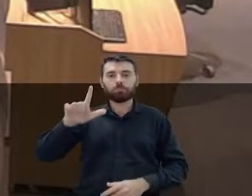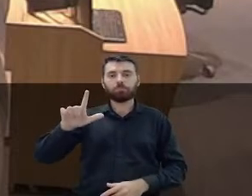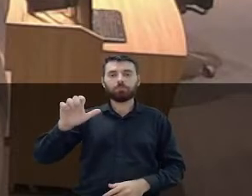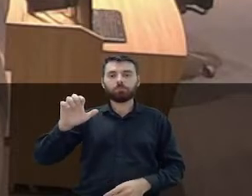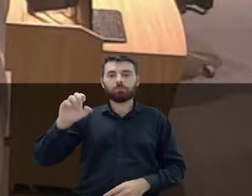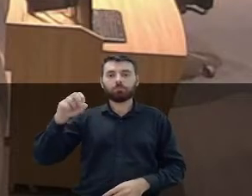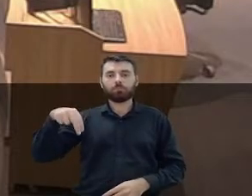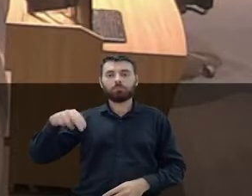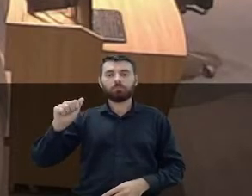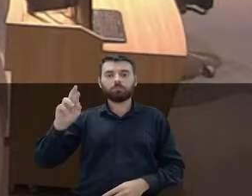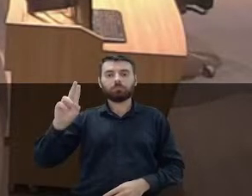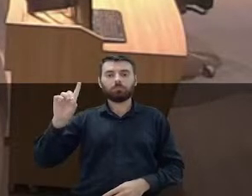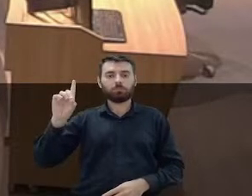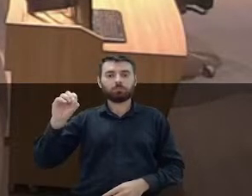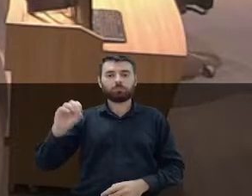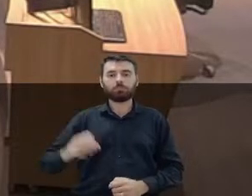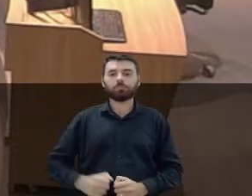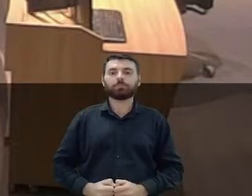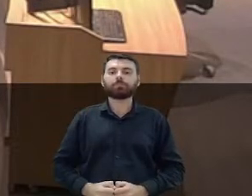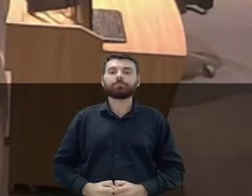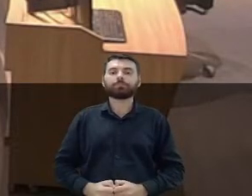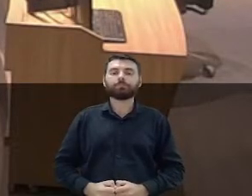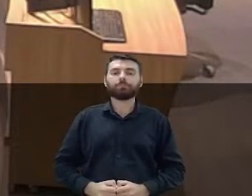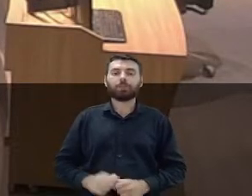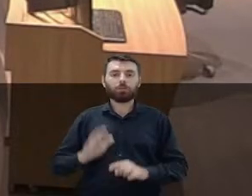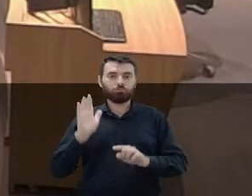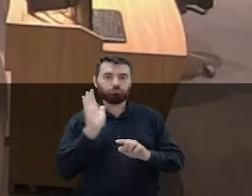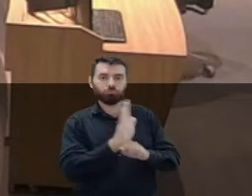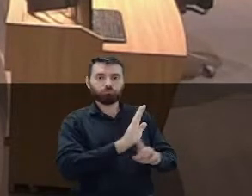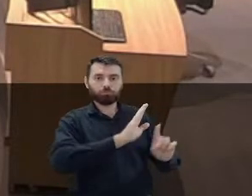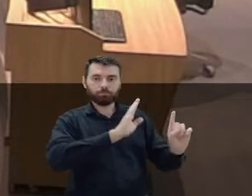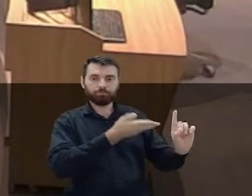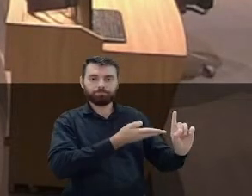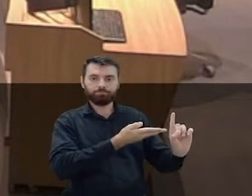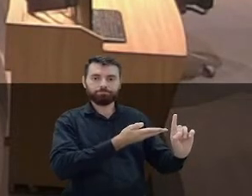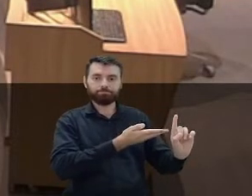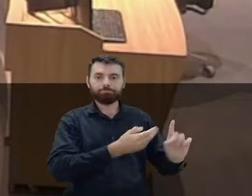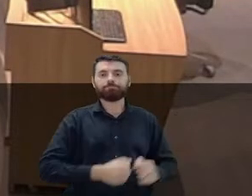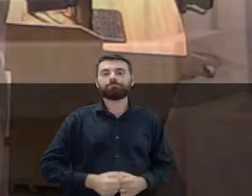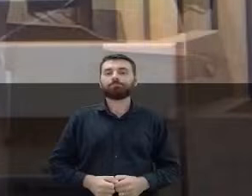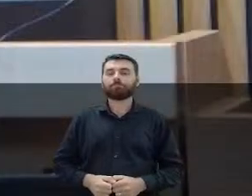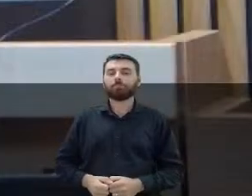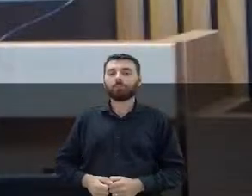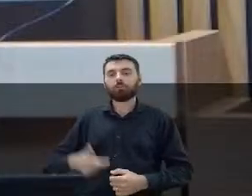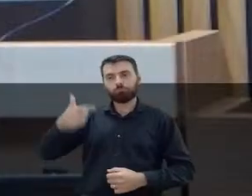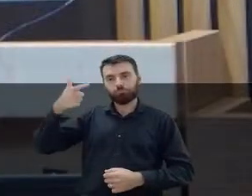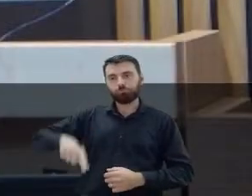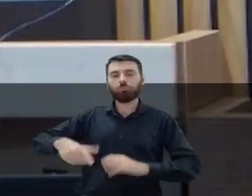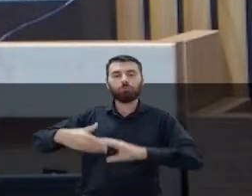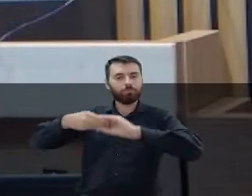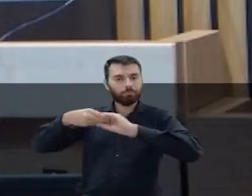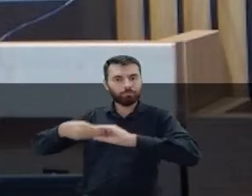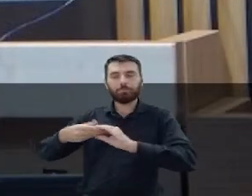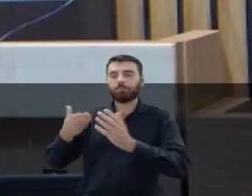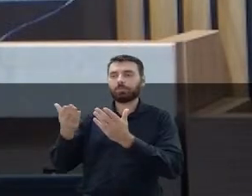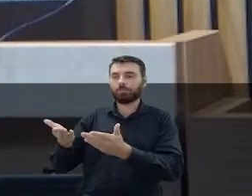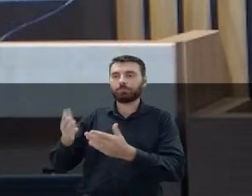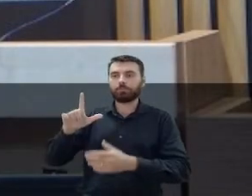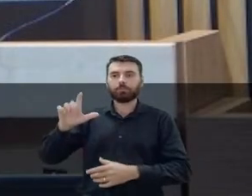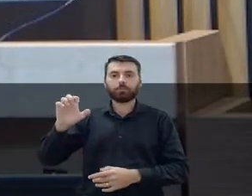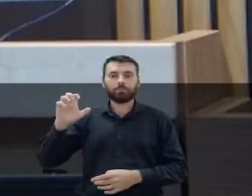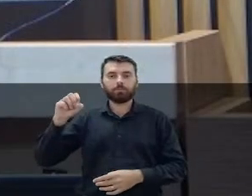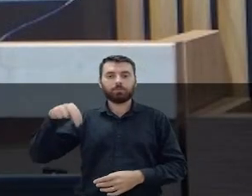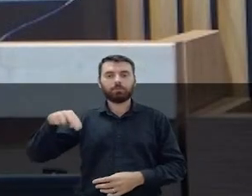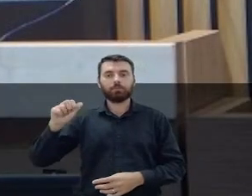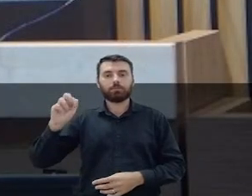Saldanha, advogado da recorrente reclamada. Novamente a nossa saudação, doutor Leonardo.